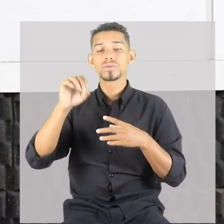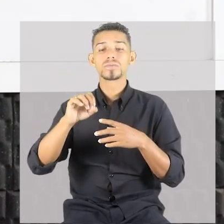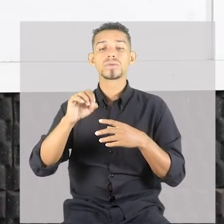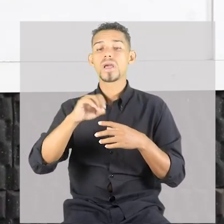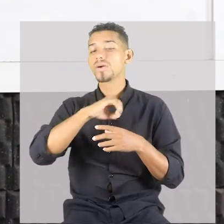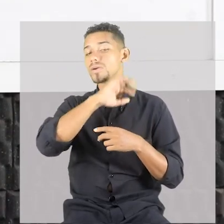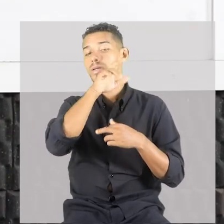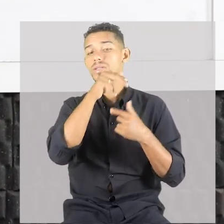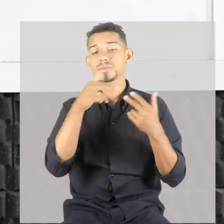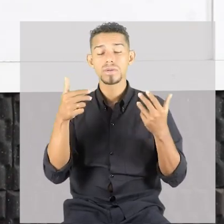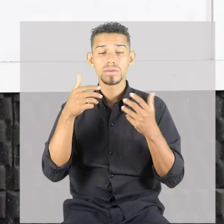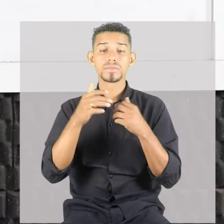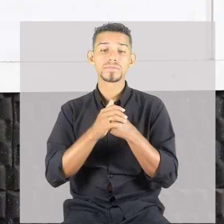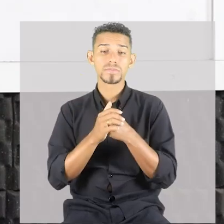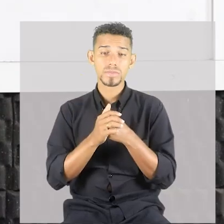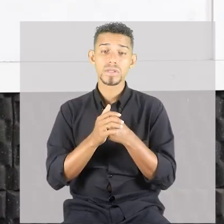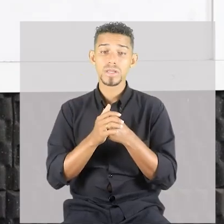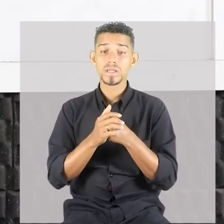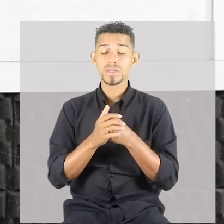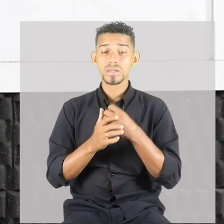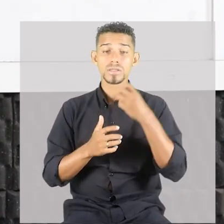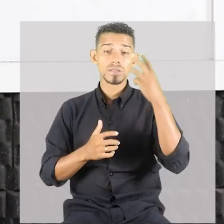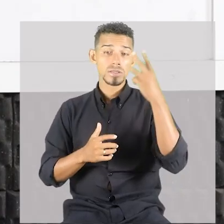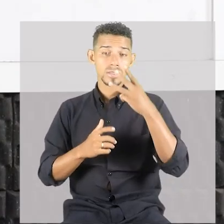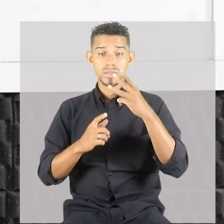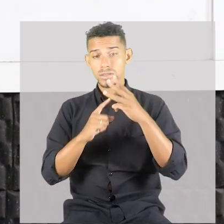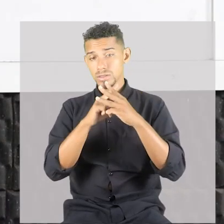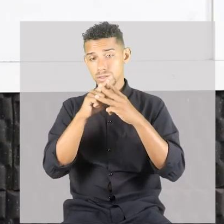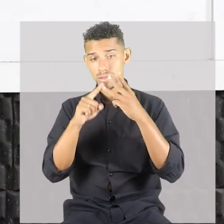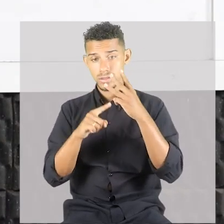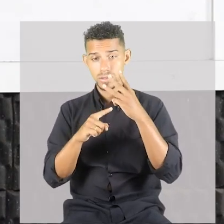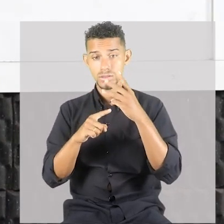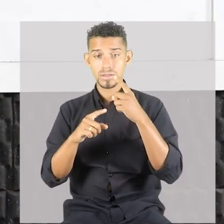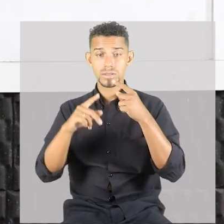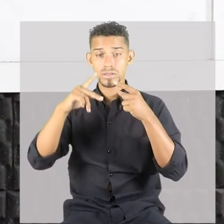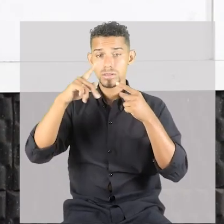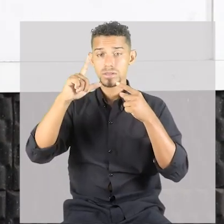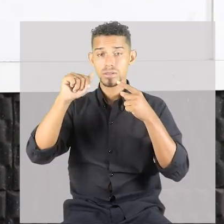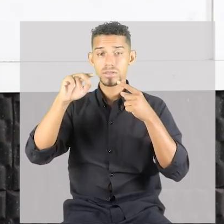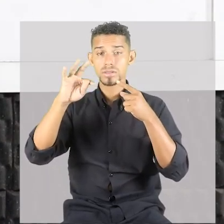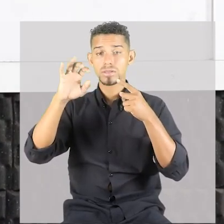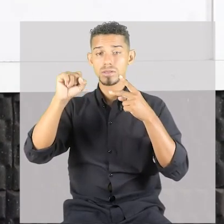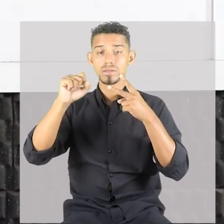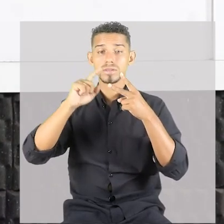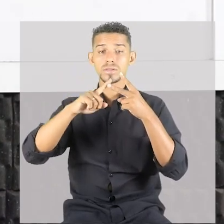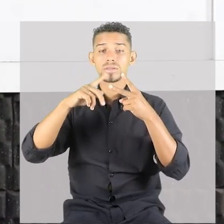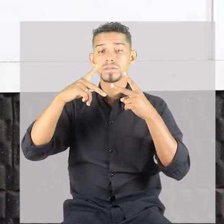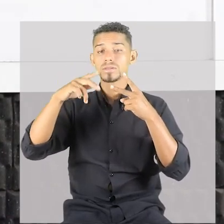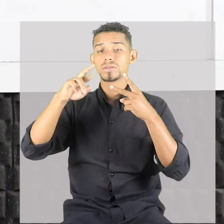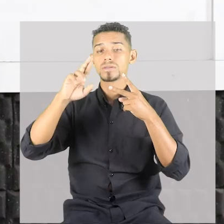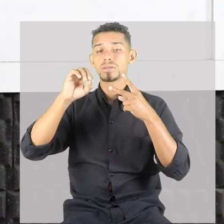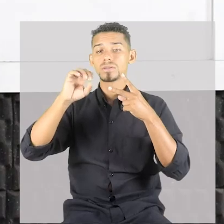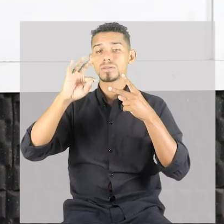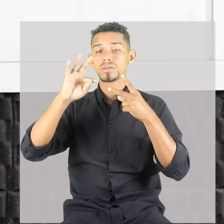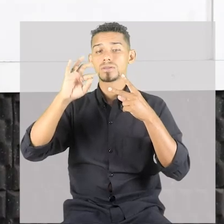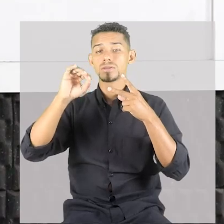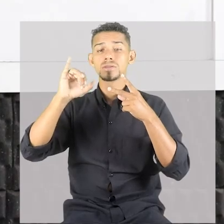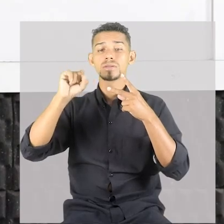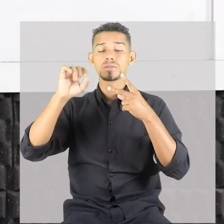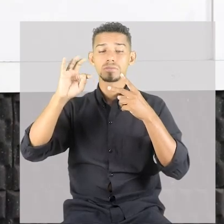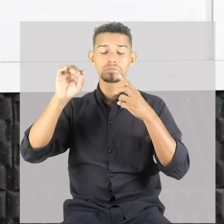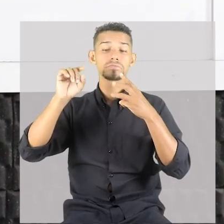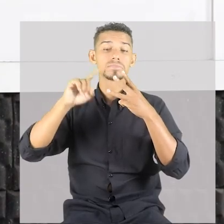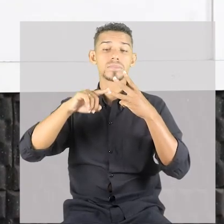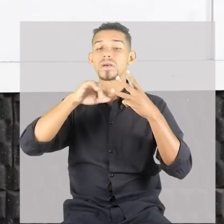nesse texto, nesse enunciado, a gente tem 3 reinos. Reino plant, reino protista, que está o protozoário, e o